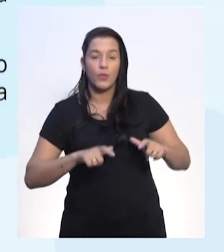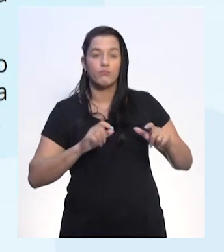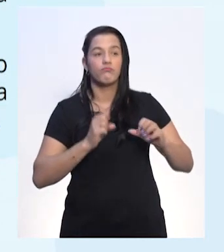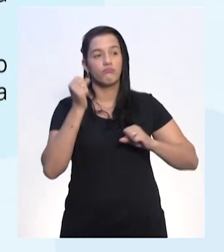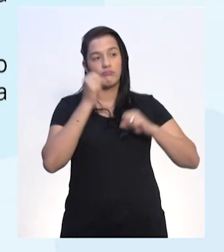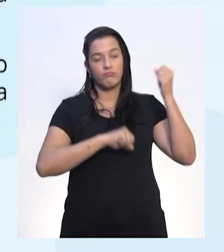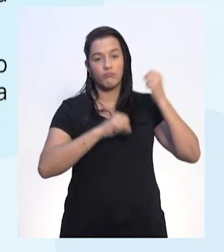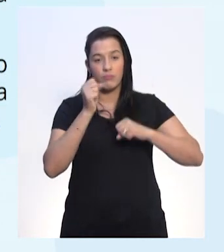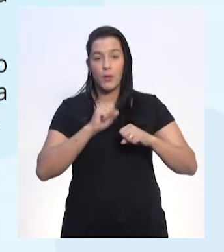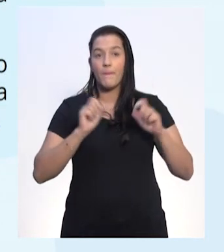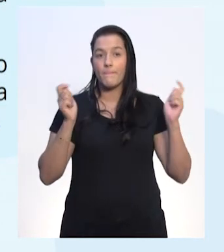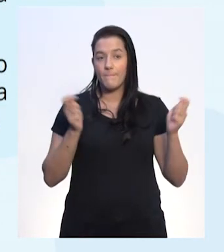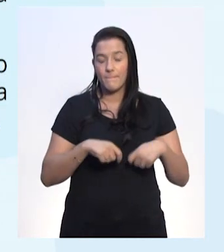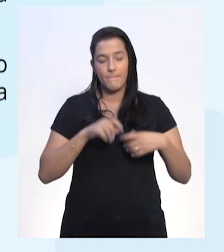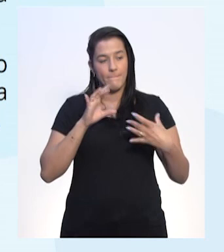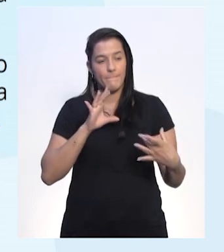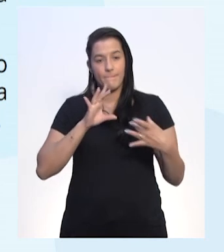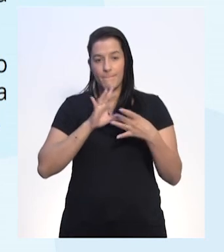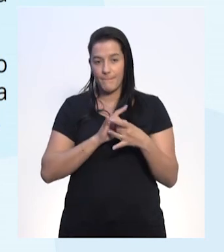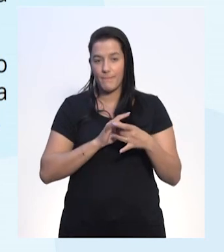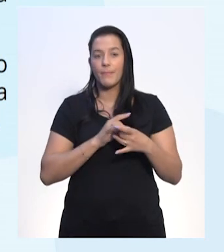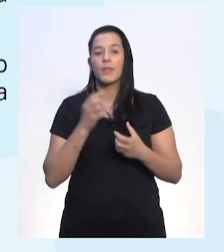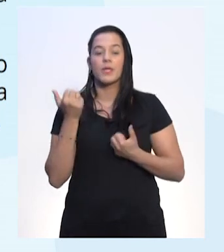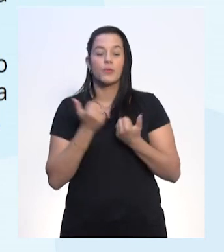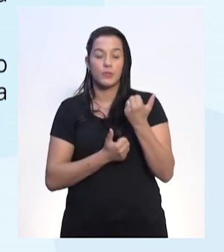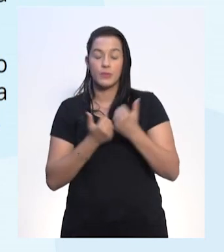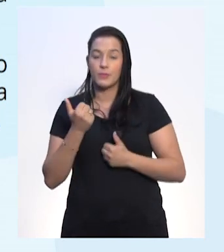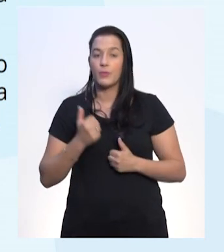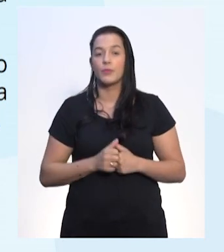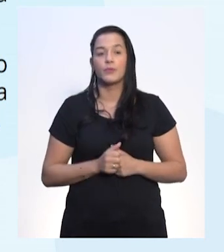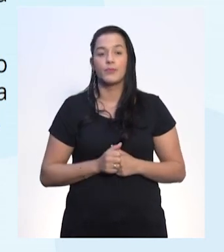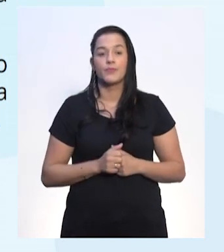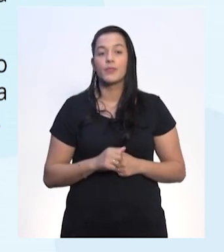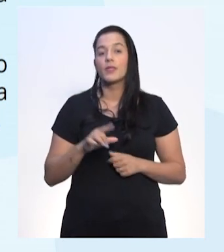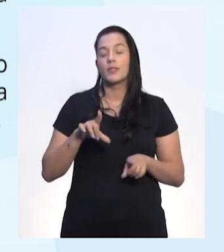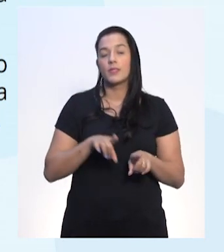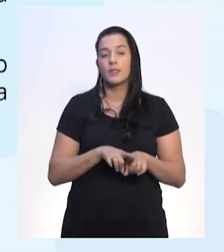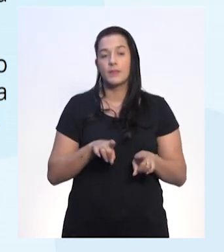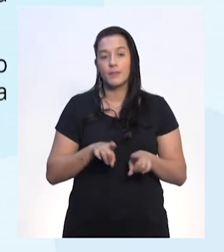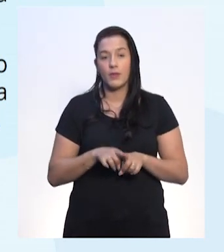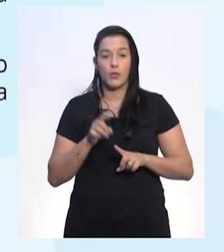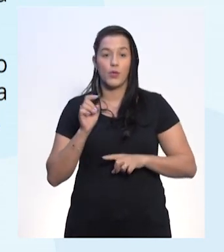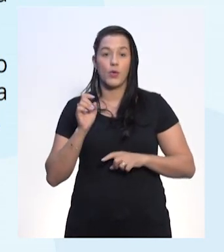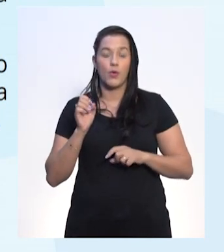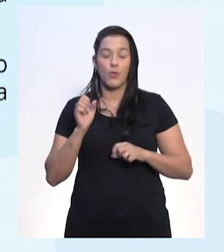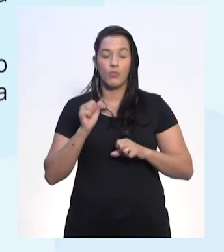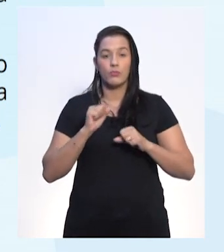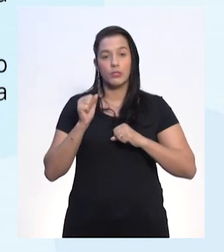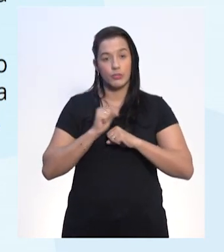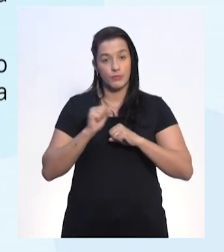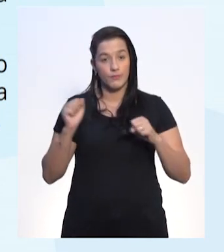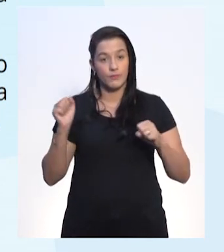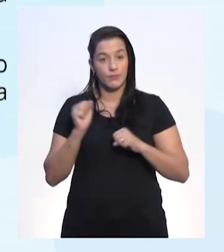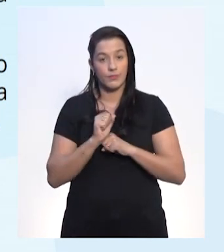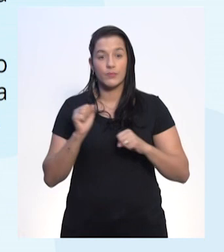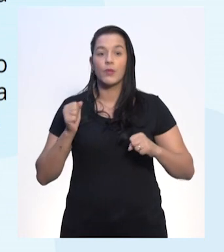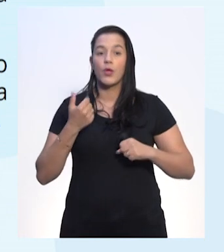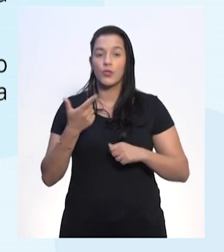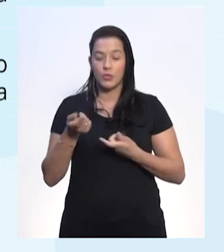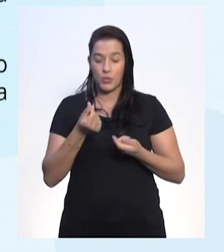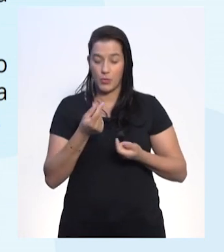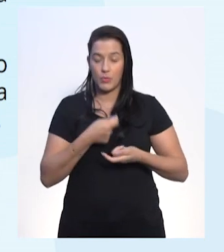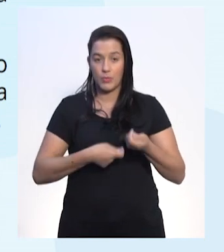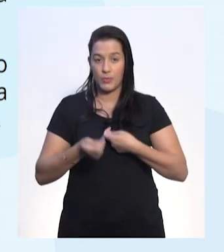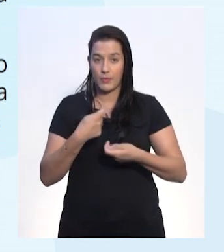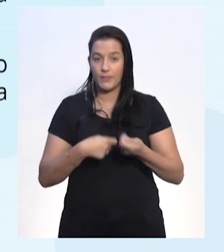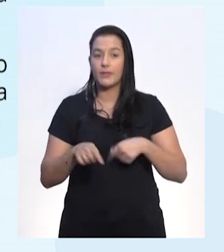ser grandes aliados à prática dos esportes. Além de ser uma atividade econômica para alguns, o esporte